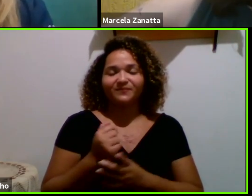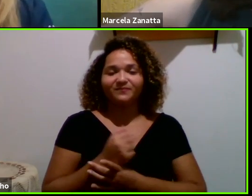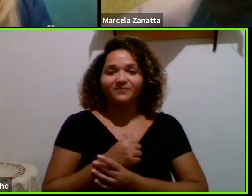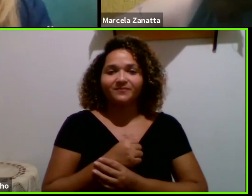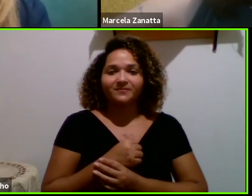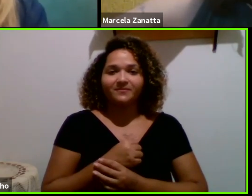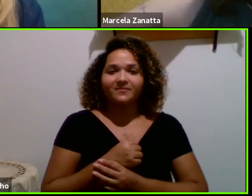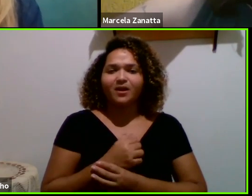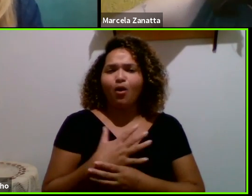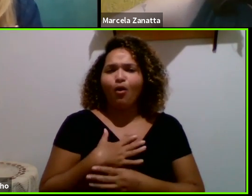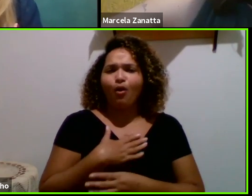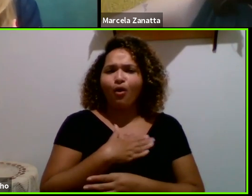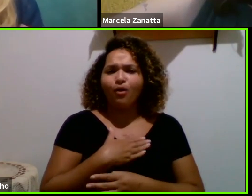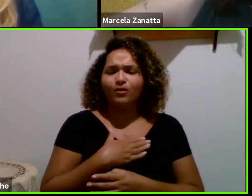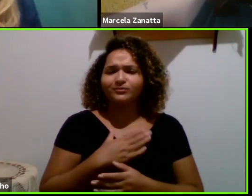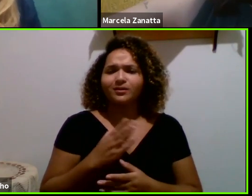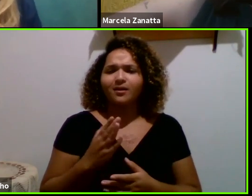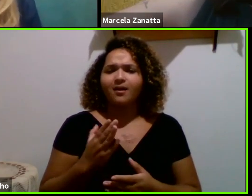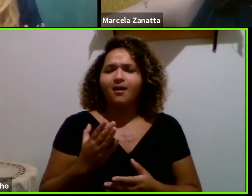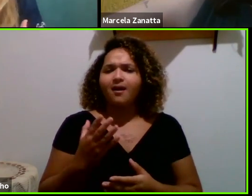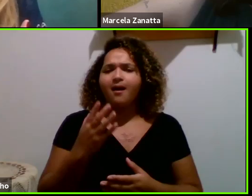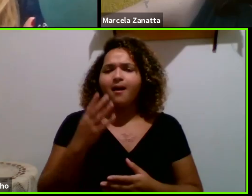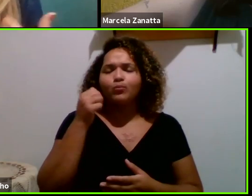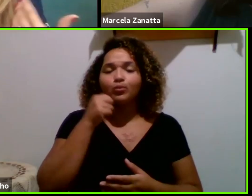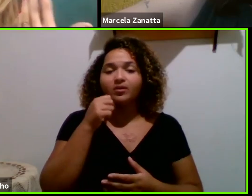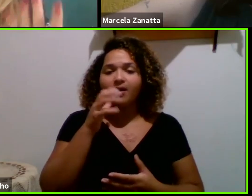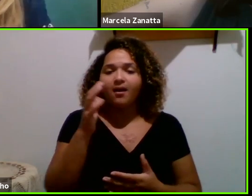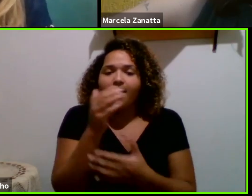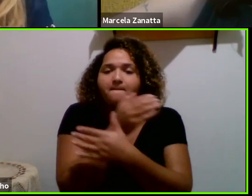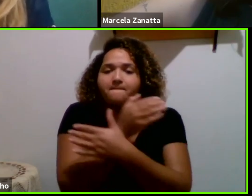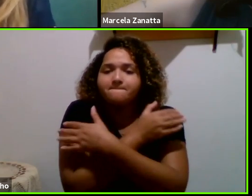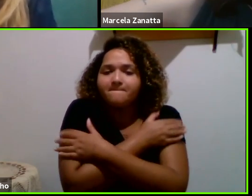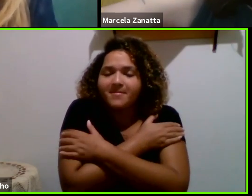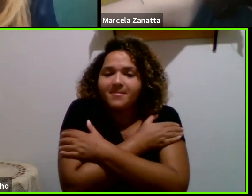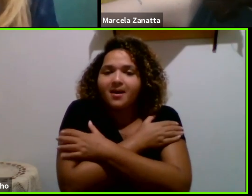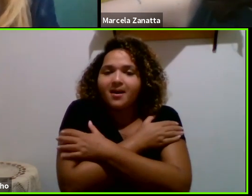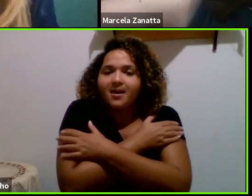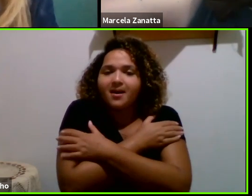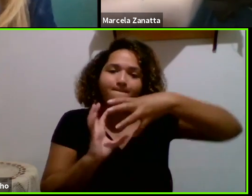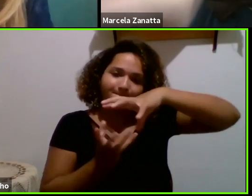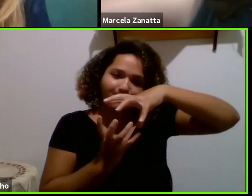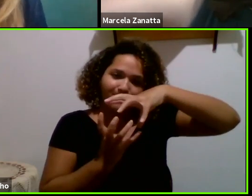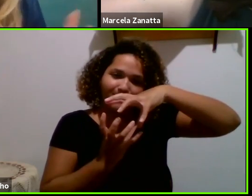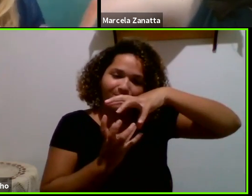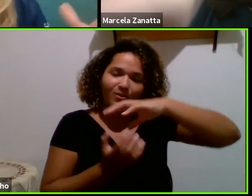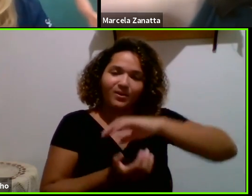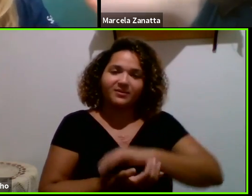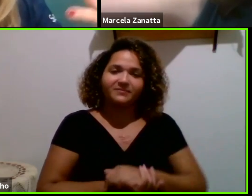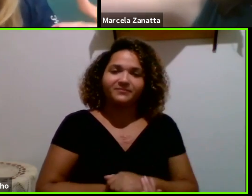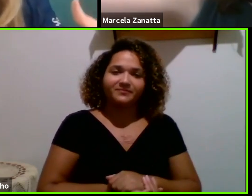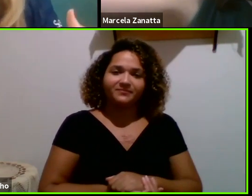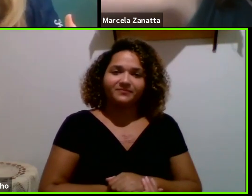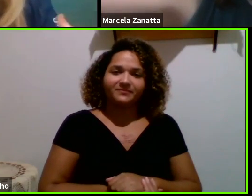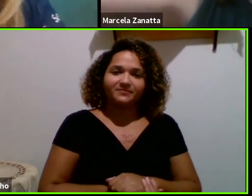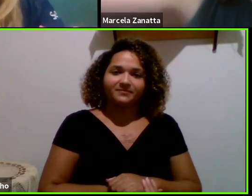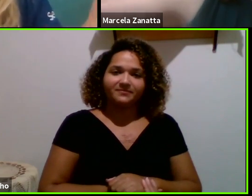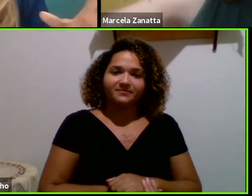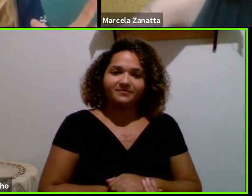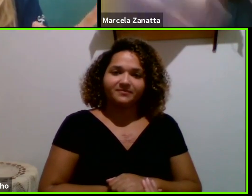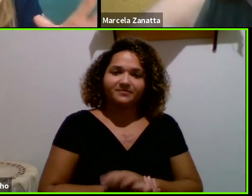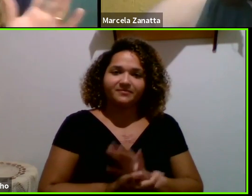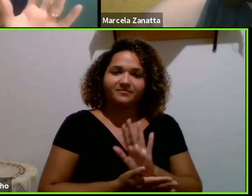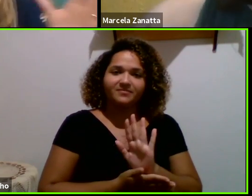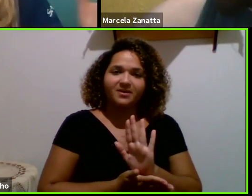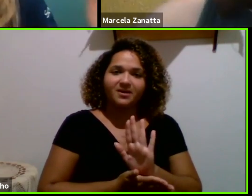abraçadas à bola no 4 apoio. Eu percebo um nível de satisfação muito maior quando elas abraçam a bola, porque